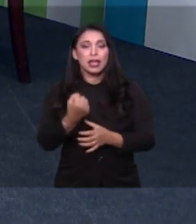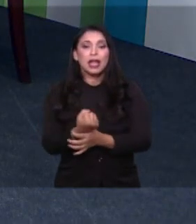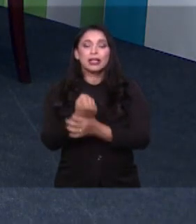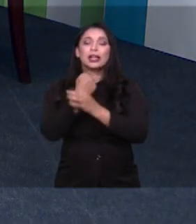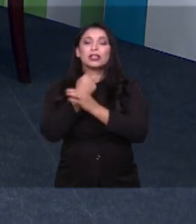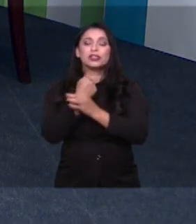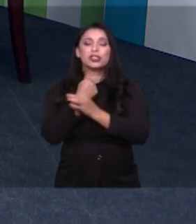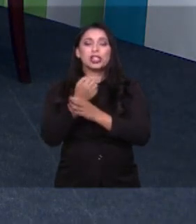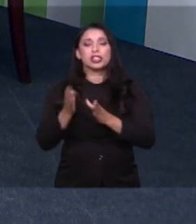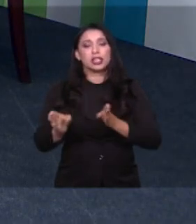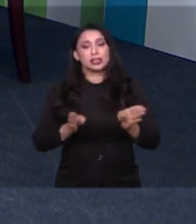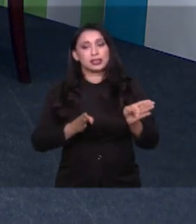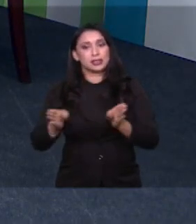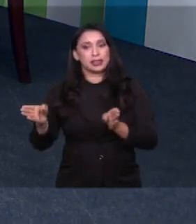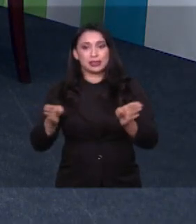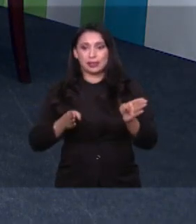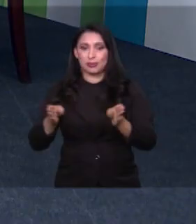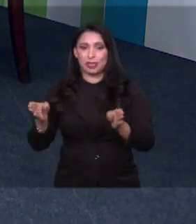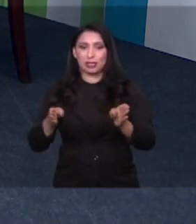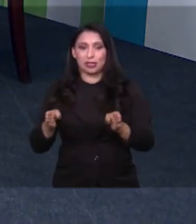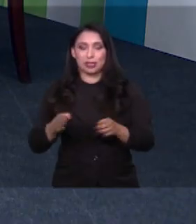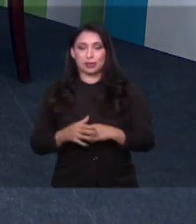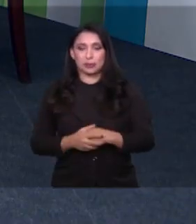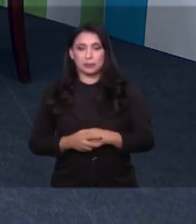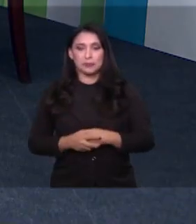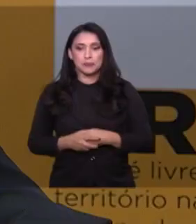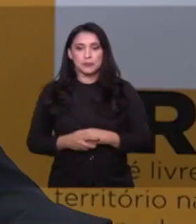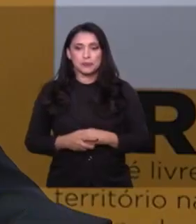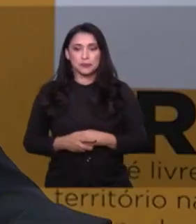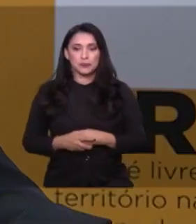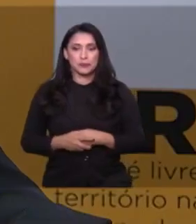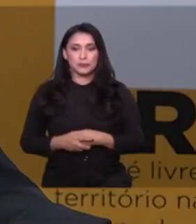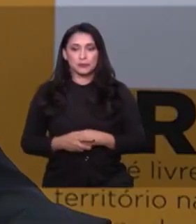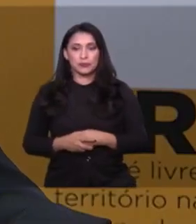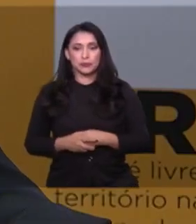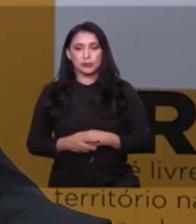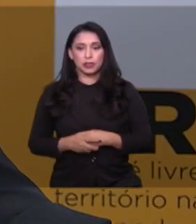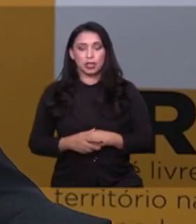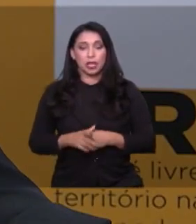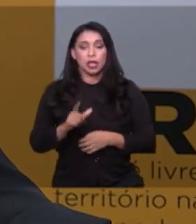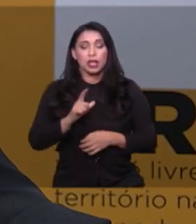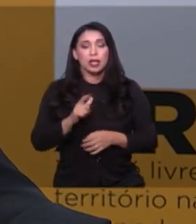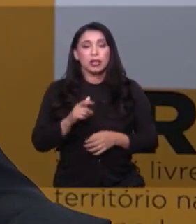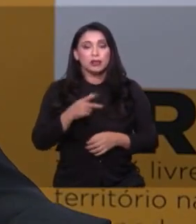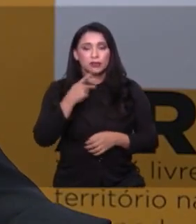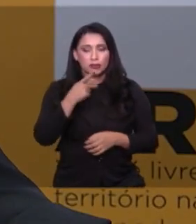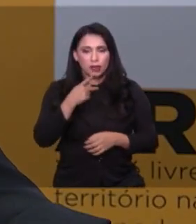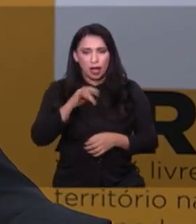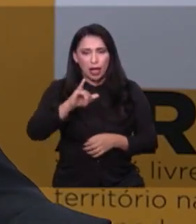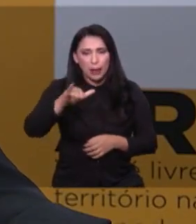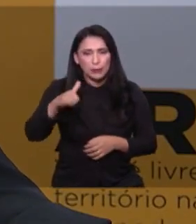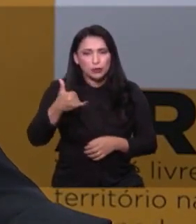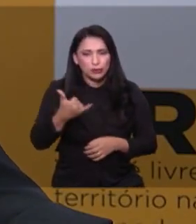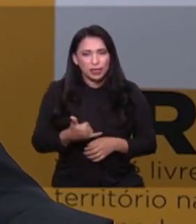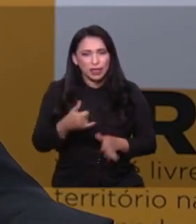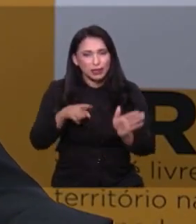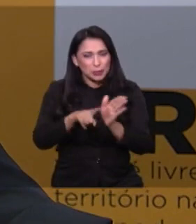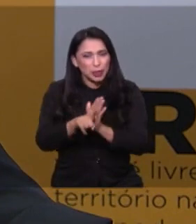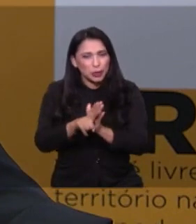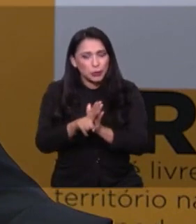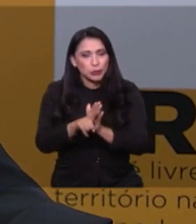de acessibilidade? Só antes de entrar nessa questão, vou aproveitar a fala dela sobre aquela